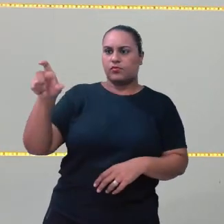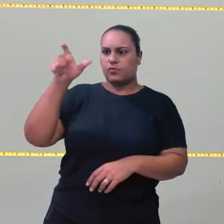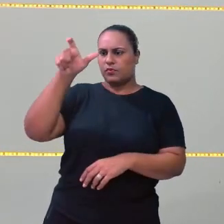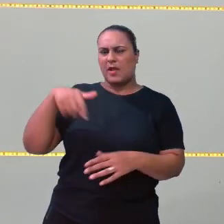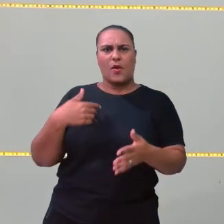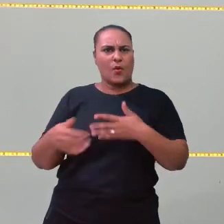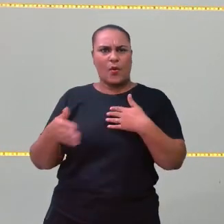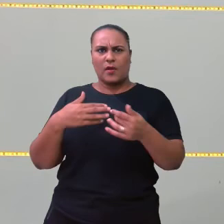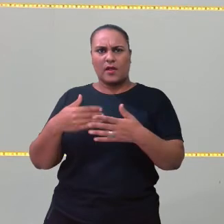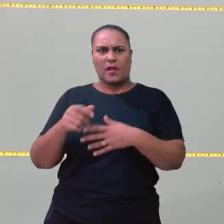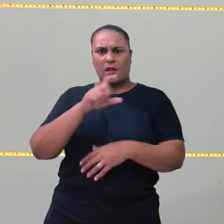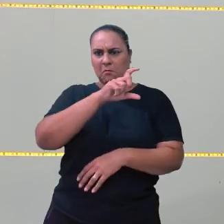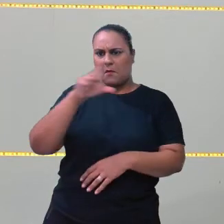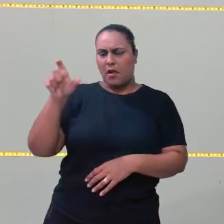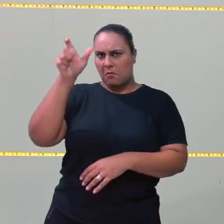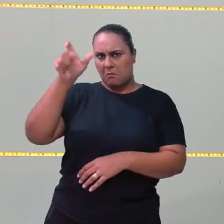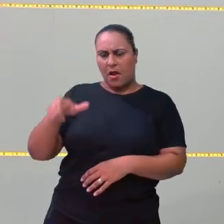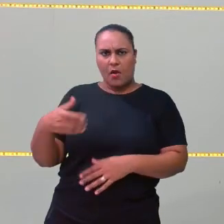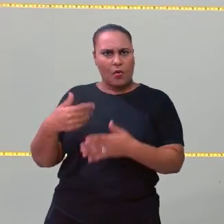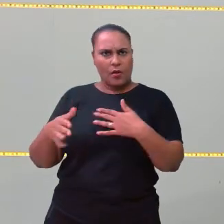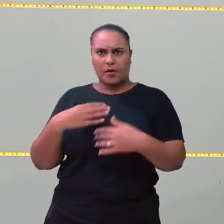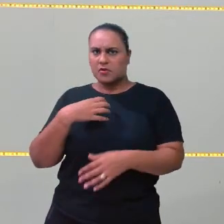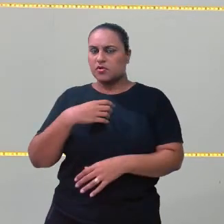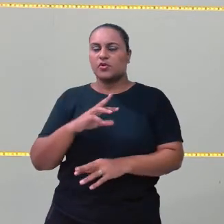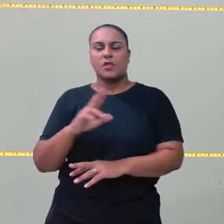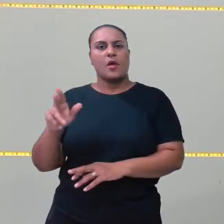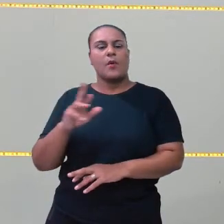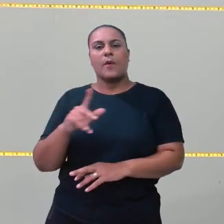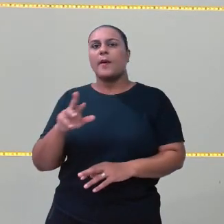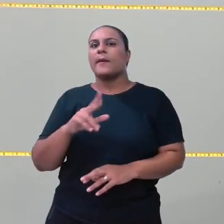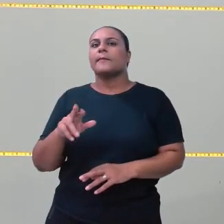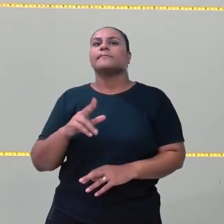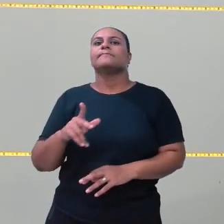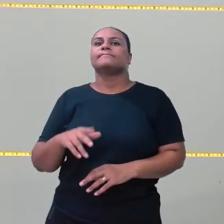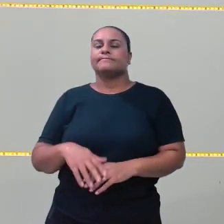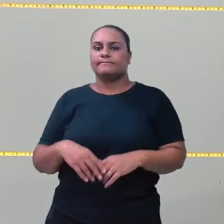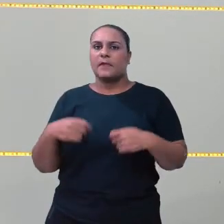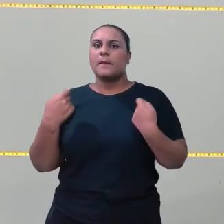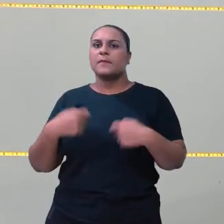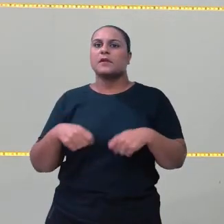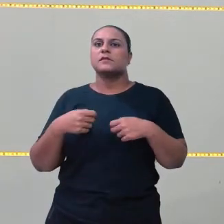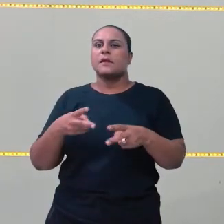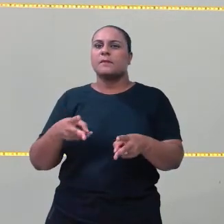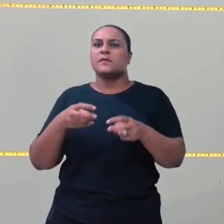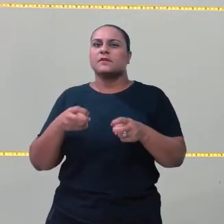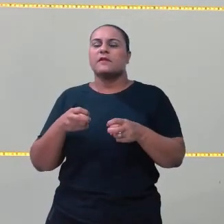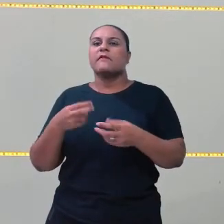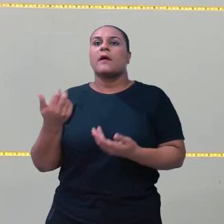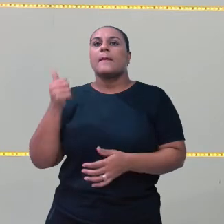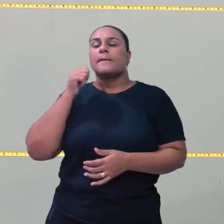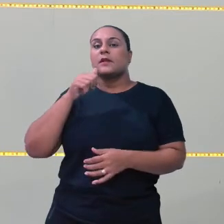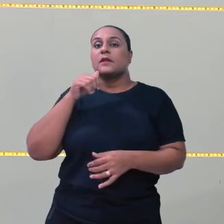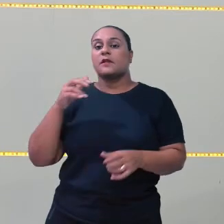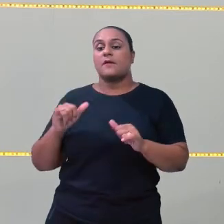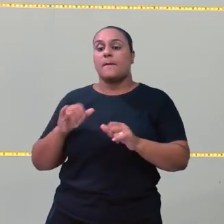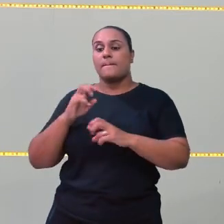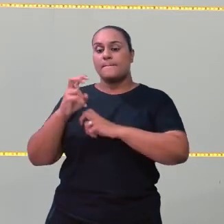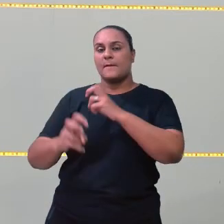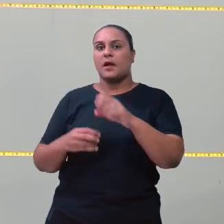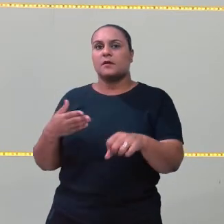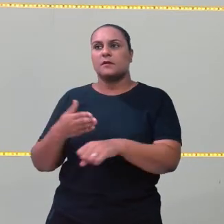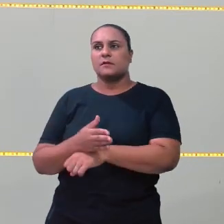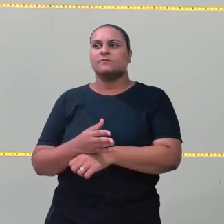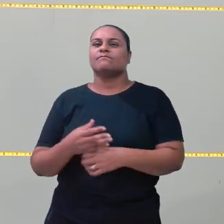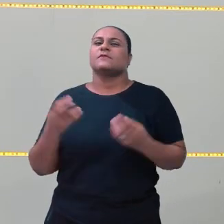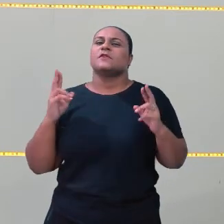eu vou ter que identificar a linha que está escrito ir ao parque. Espero que vocês tenham gostado